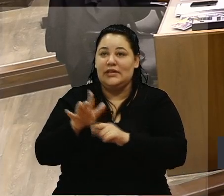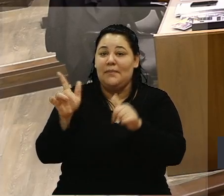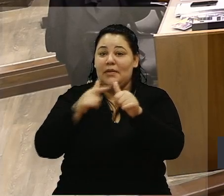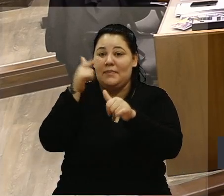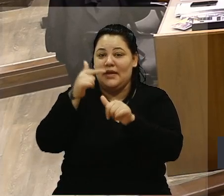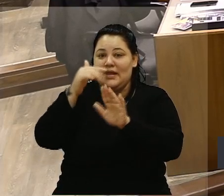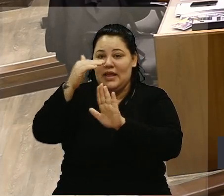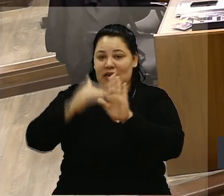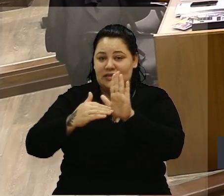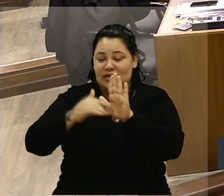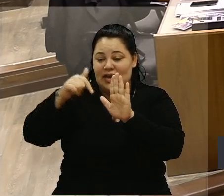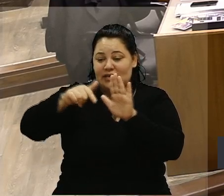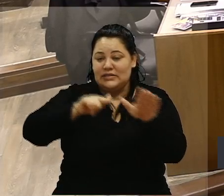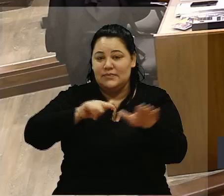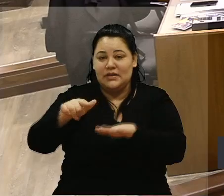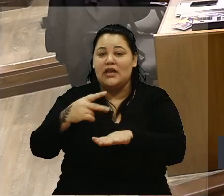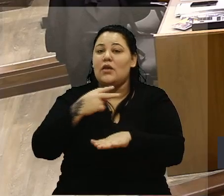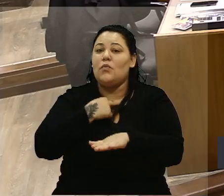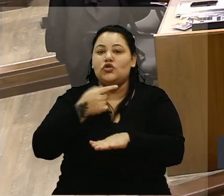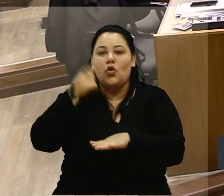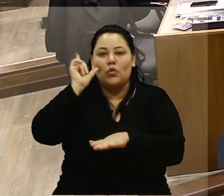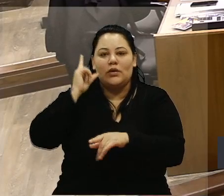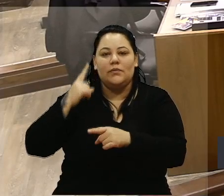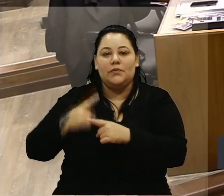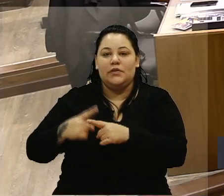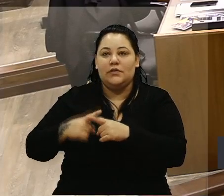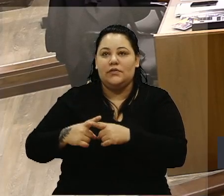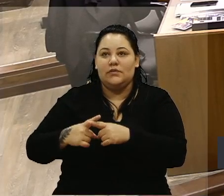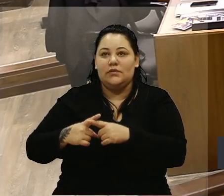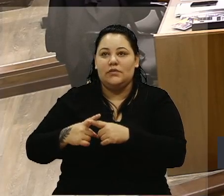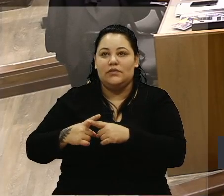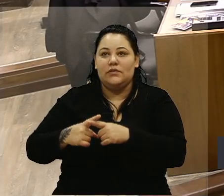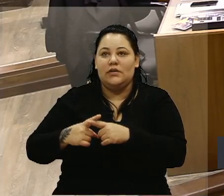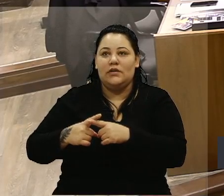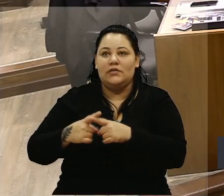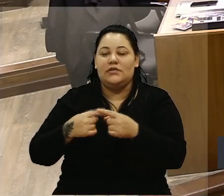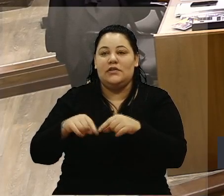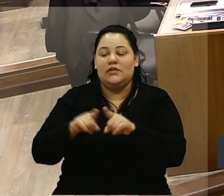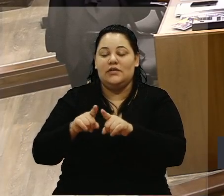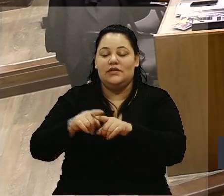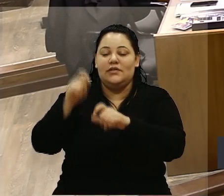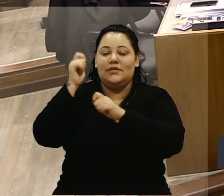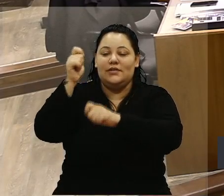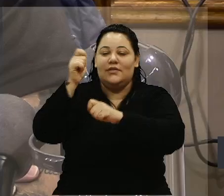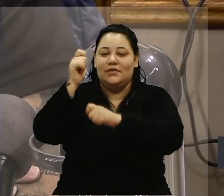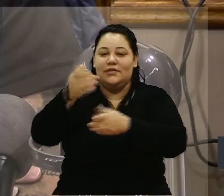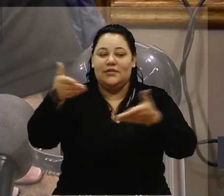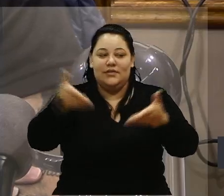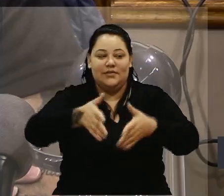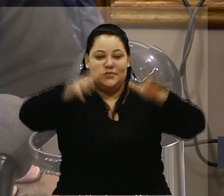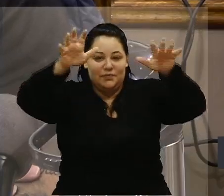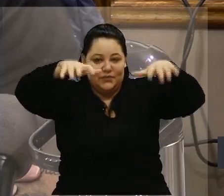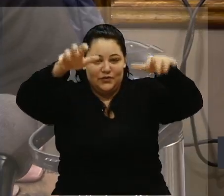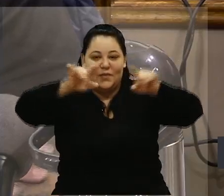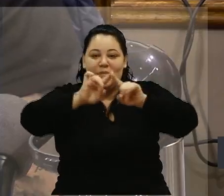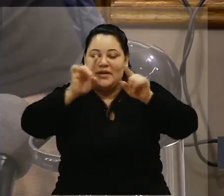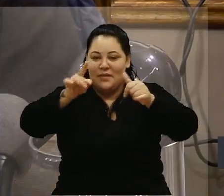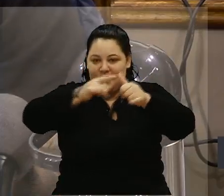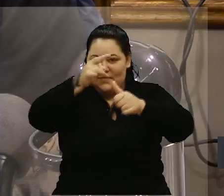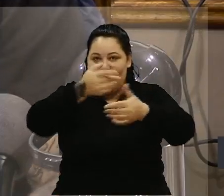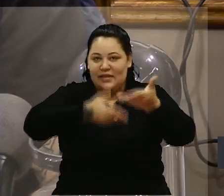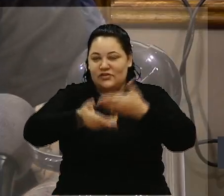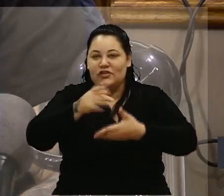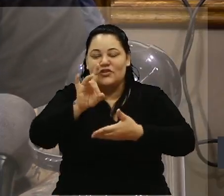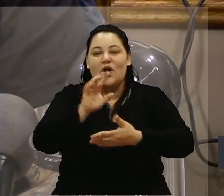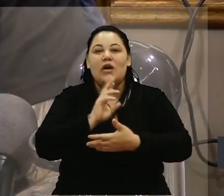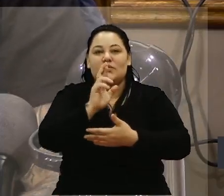semana, mas que ele não pôde atender ontem por questão da greve dos servidores e hoje por causa da chuva, mas que é a primeira da lista para ser atendida. Só lhe dando um retorno, então,